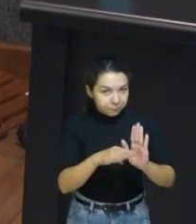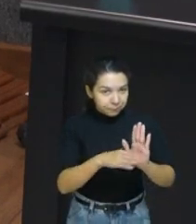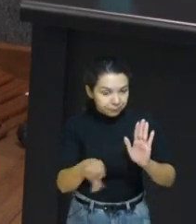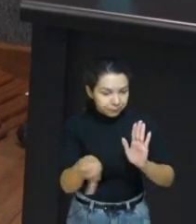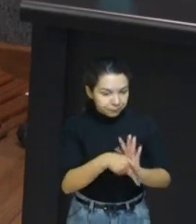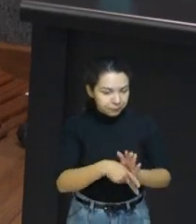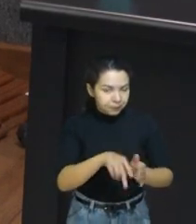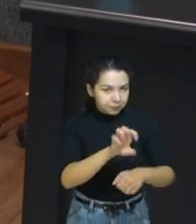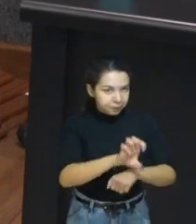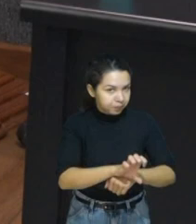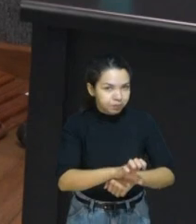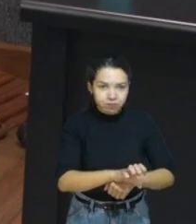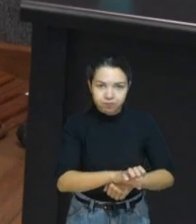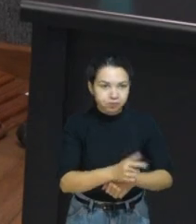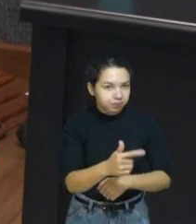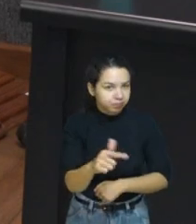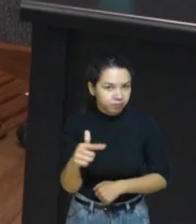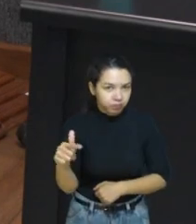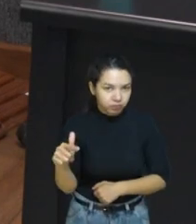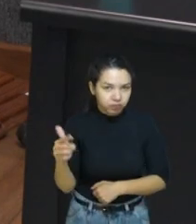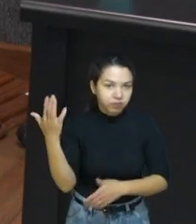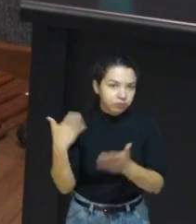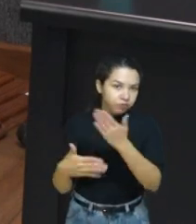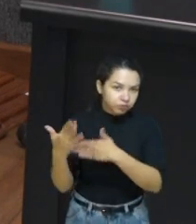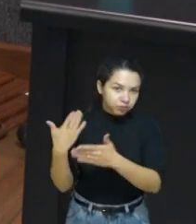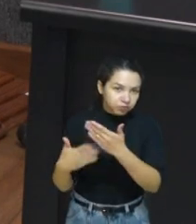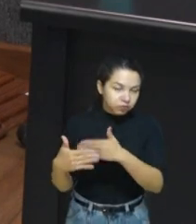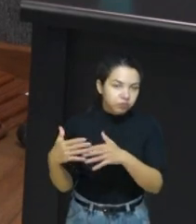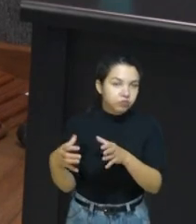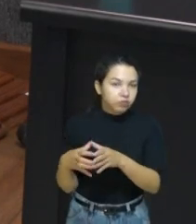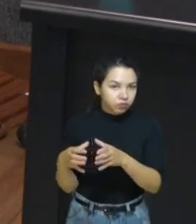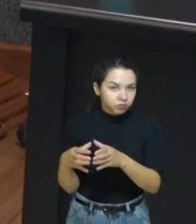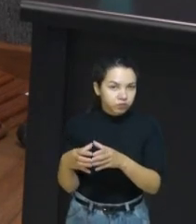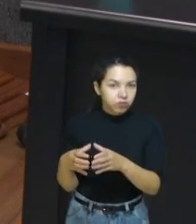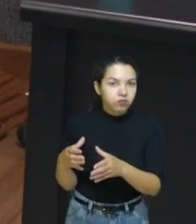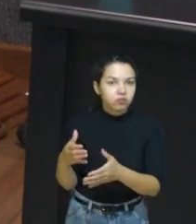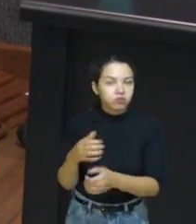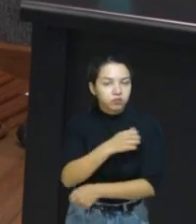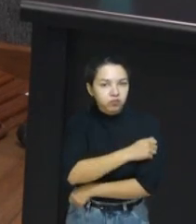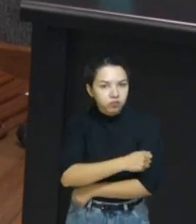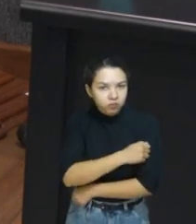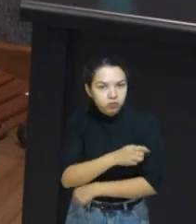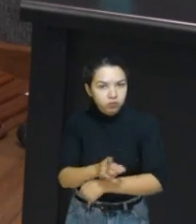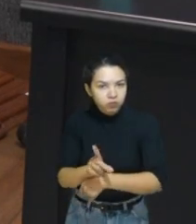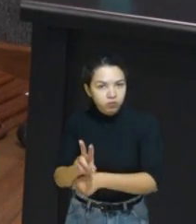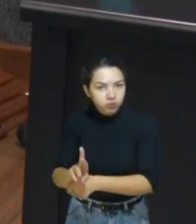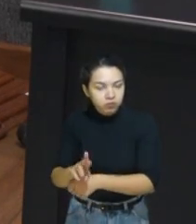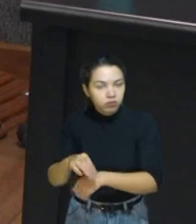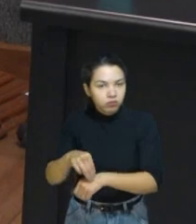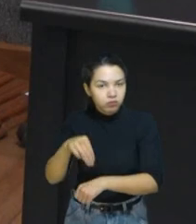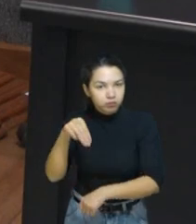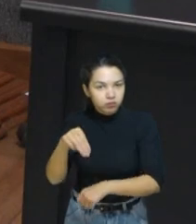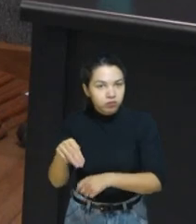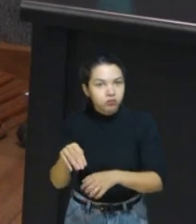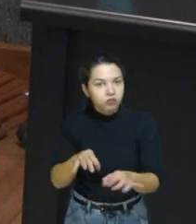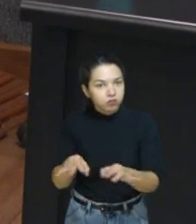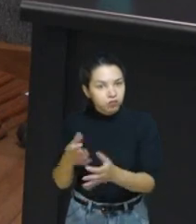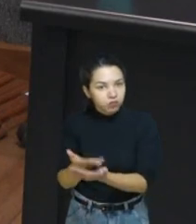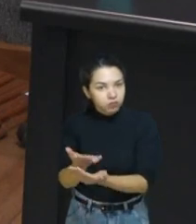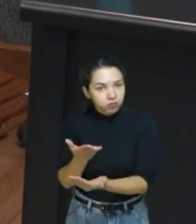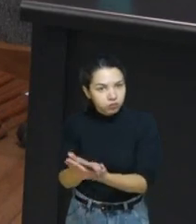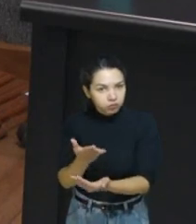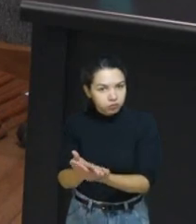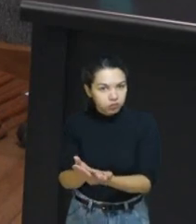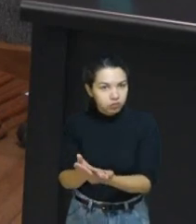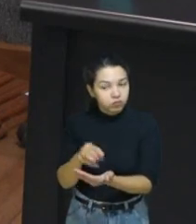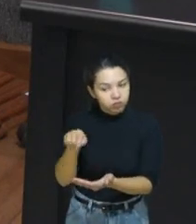SDS que, através dos seus técnicos, que eram estudantes, grande parte deles, com bolsa de doutorado, mestrado, fizeram um grande estudo e